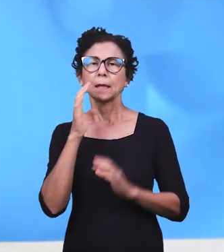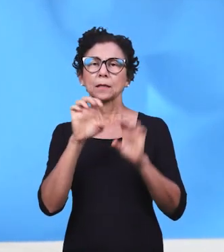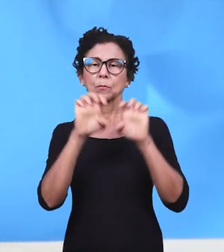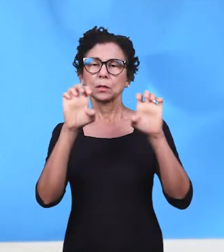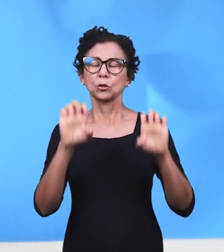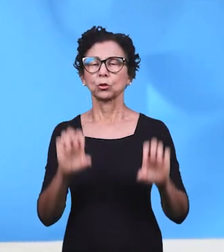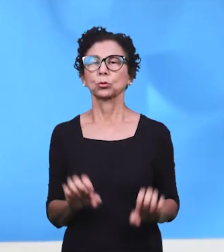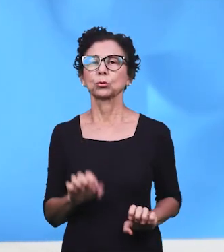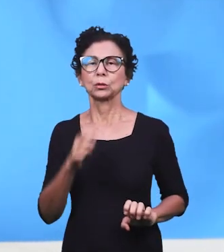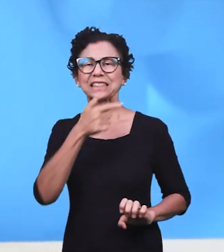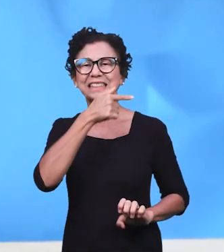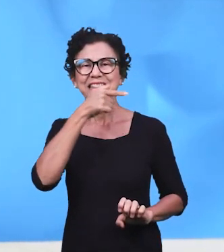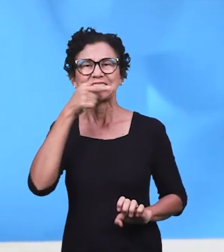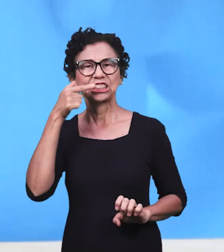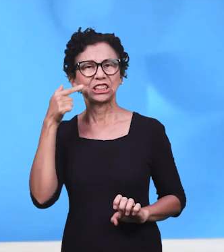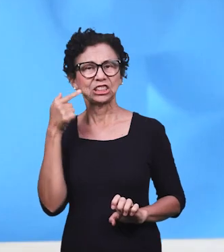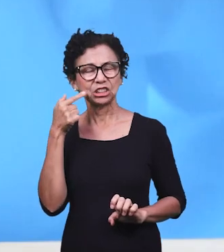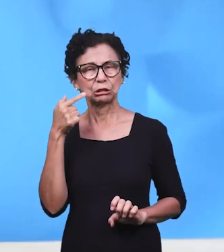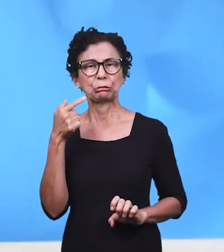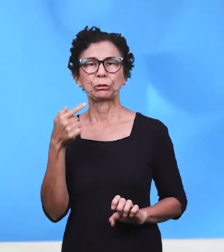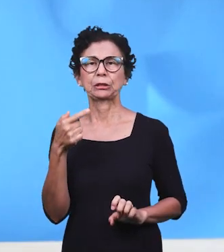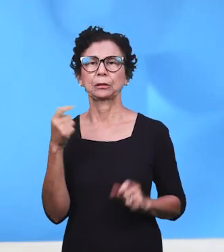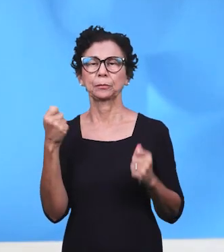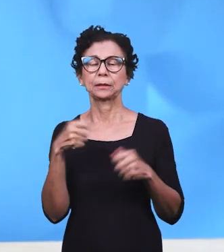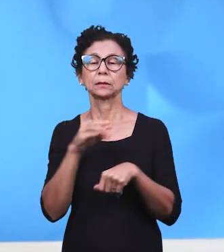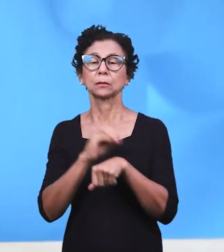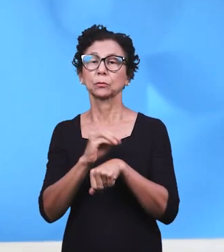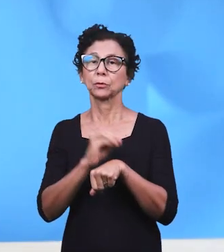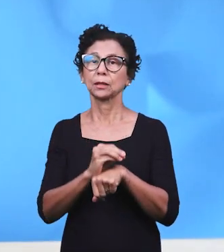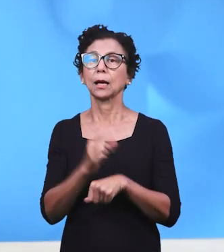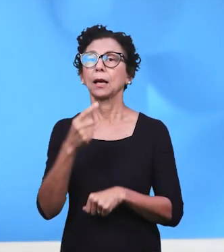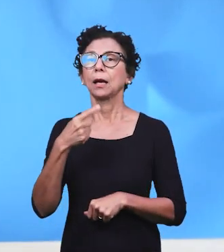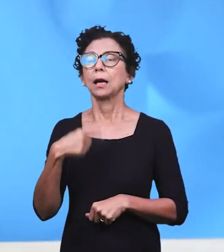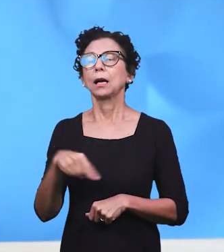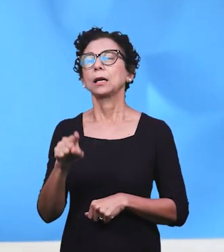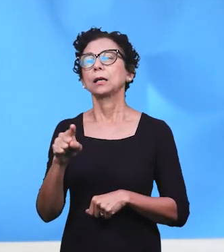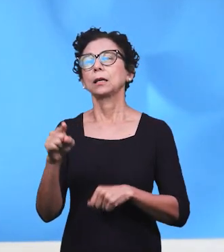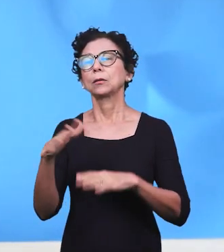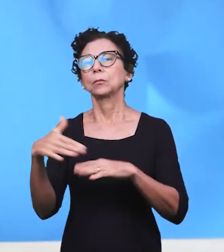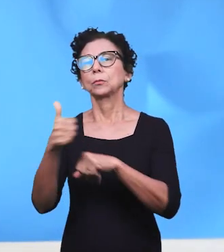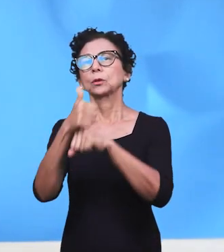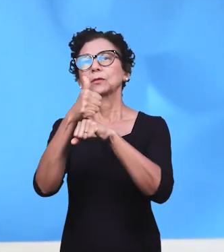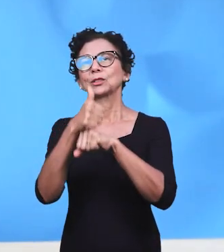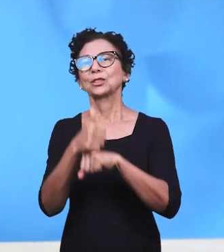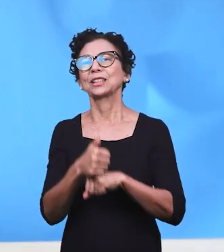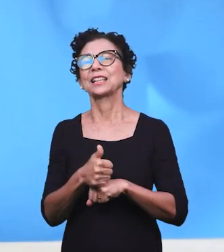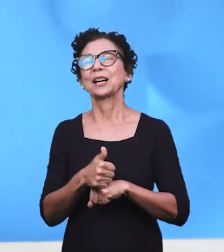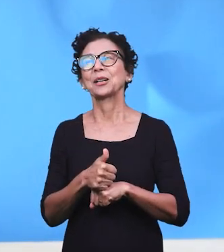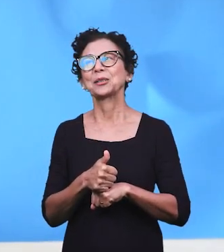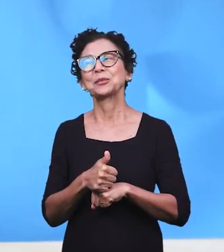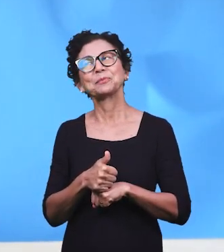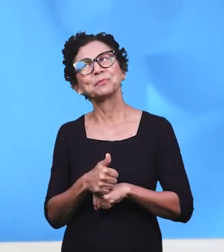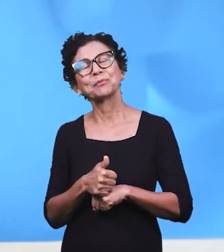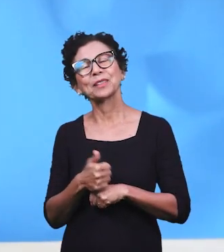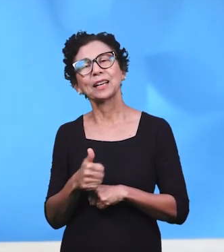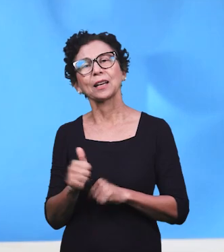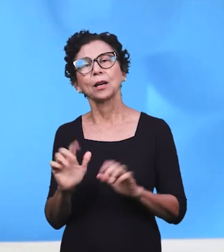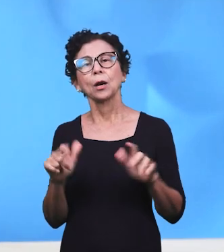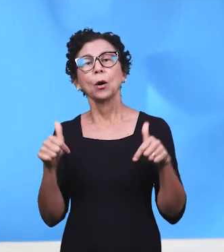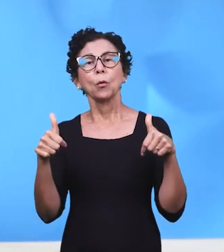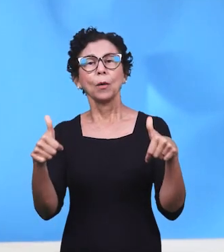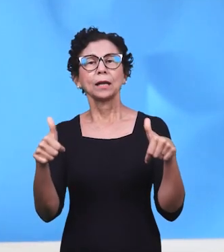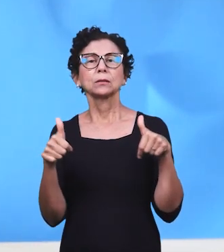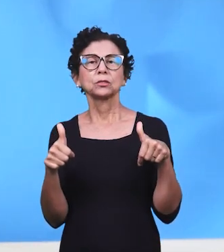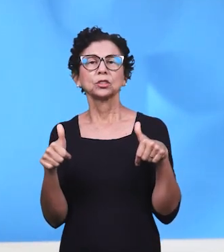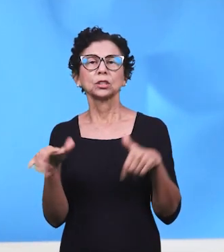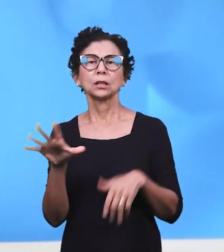que geram lesões e nós temos que ter esse cuidado principalmente. Ir ao dentista, eu falo que é um ato de amor, porque é cuidar da